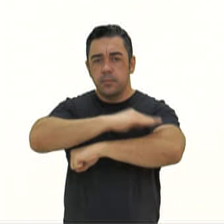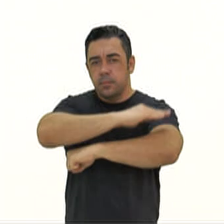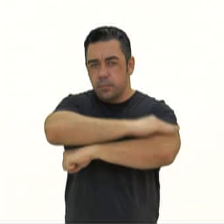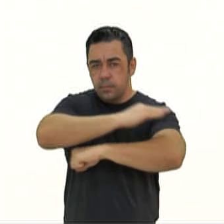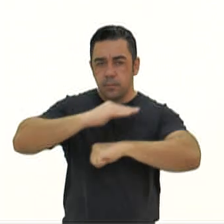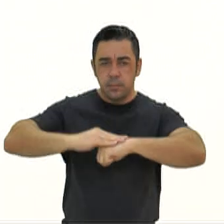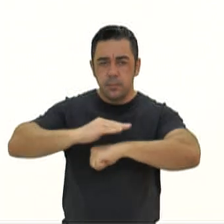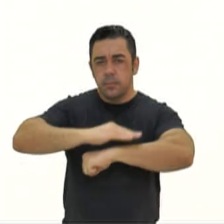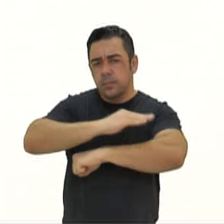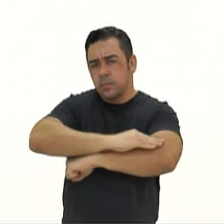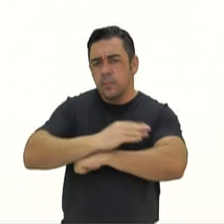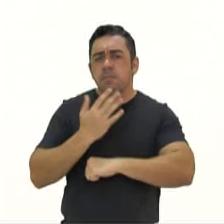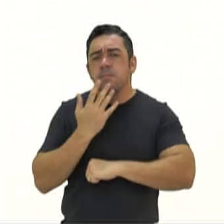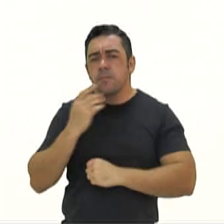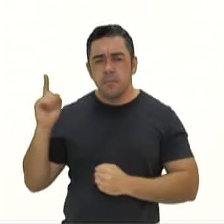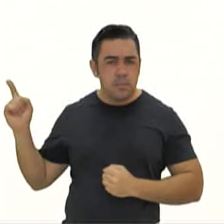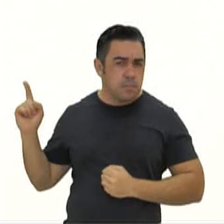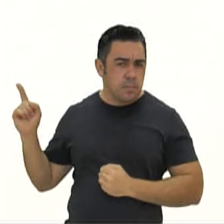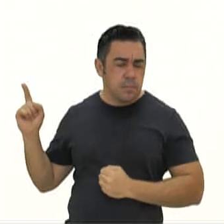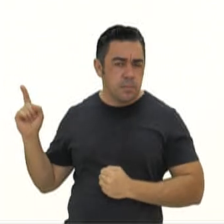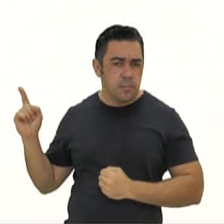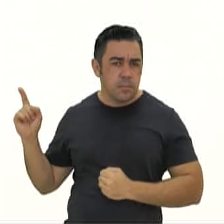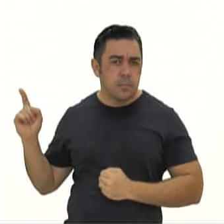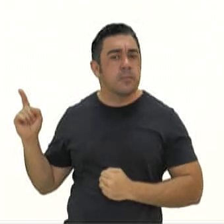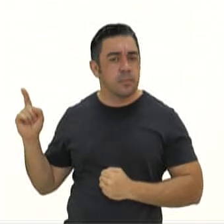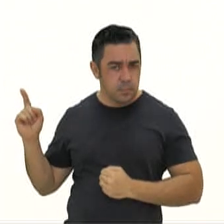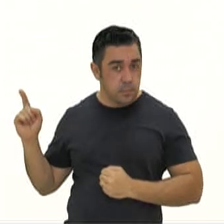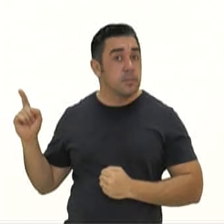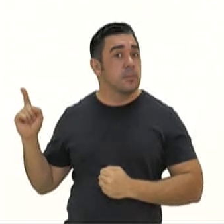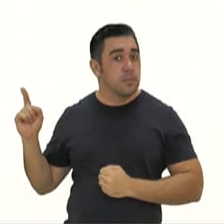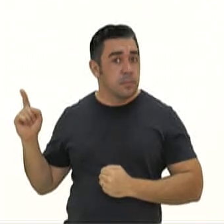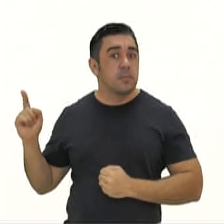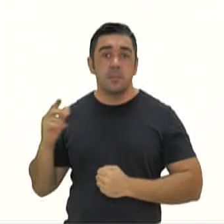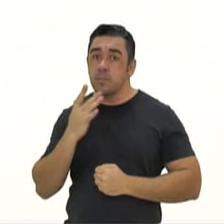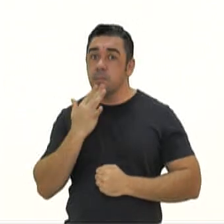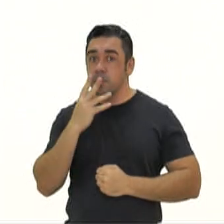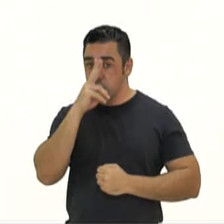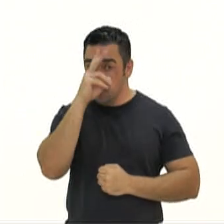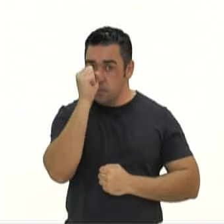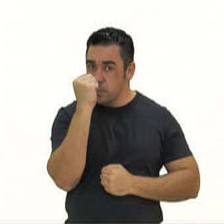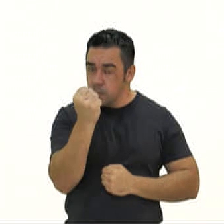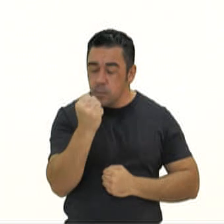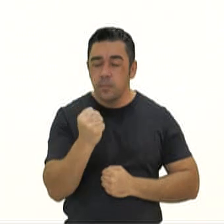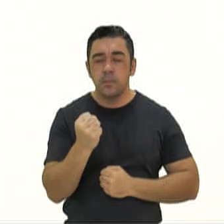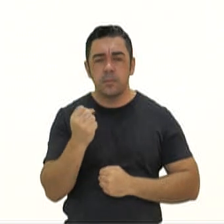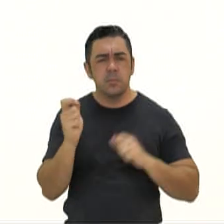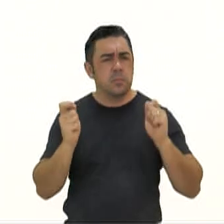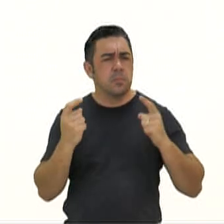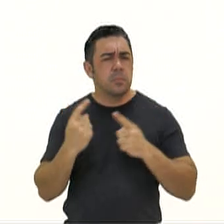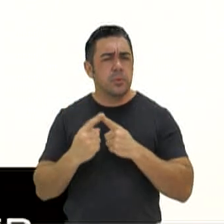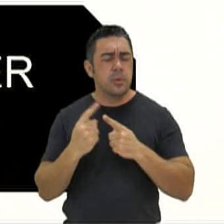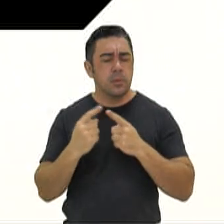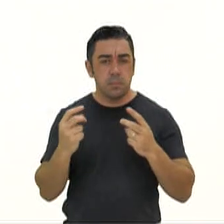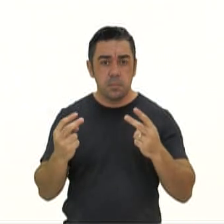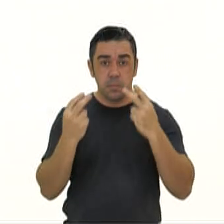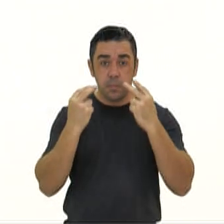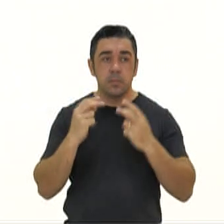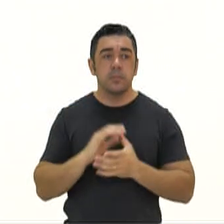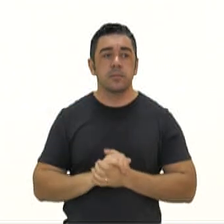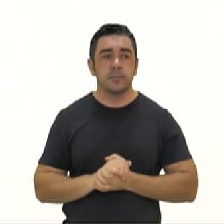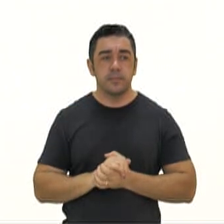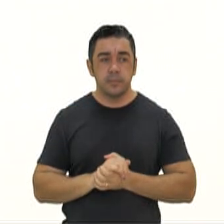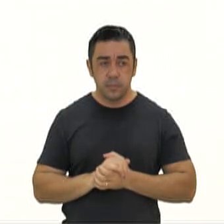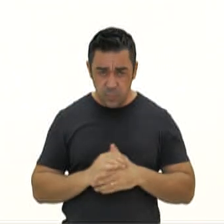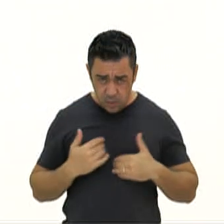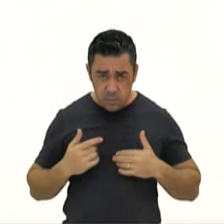ali. Que coloração que eles têm? São bem coloridos, não são? Por que eles querem fazer isso? A pergunta é,